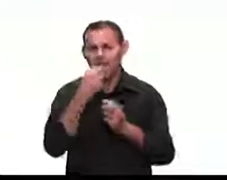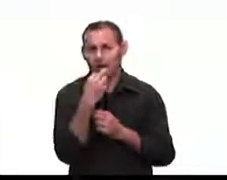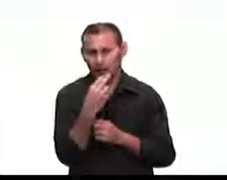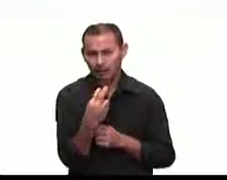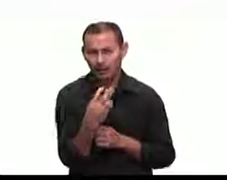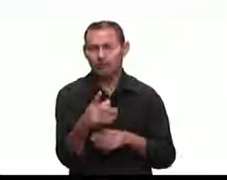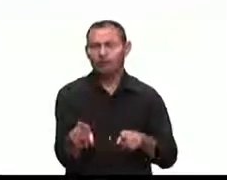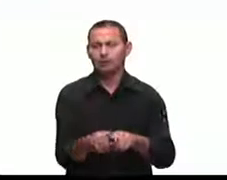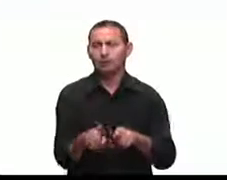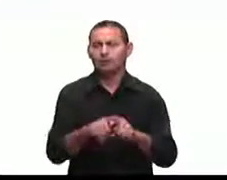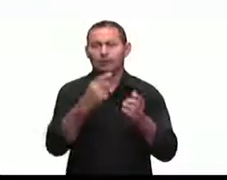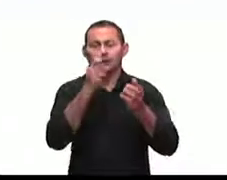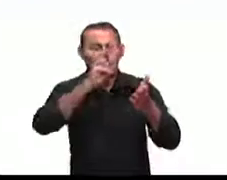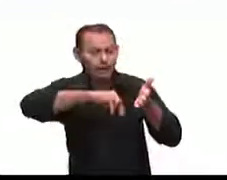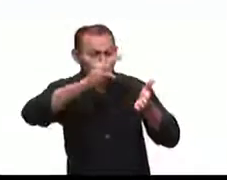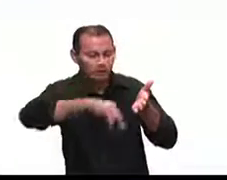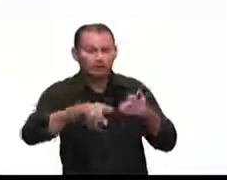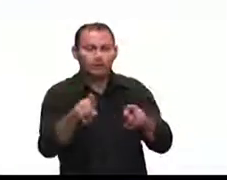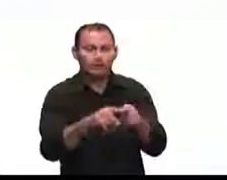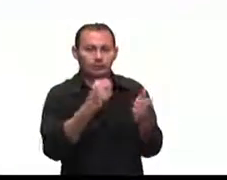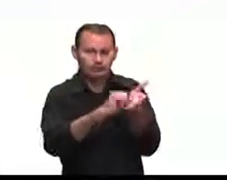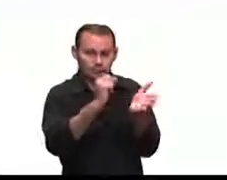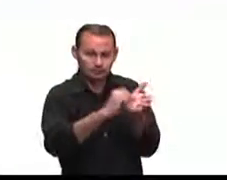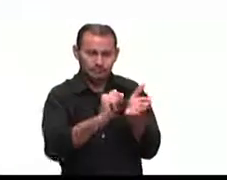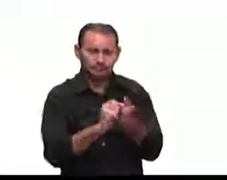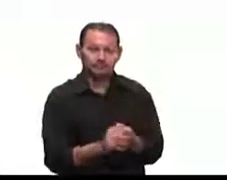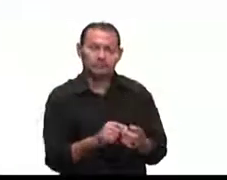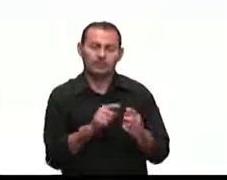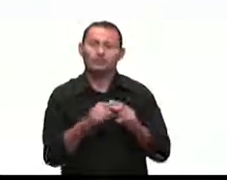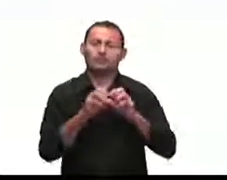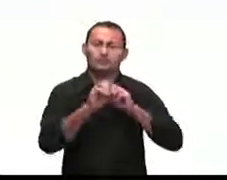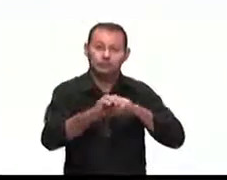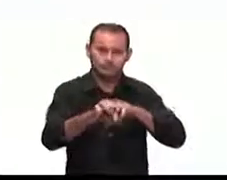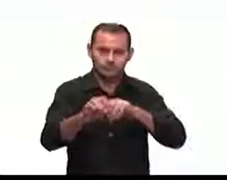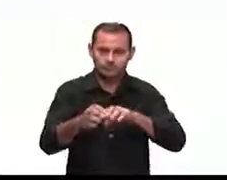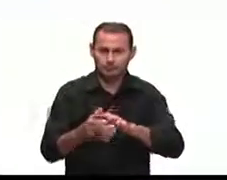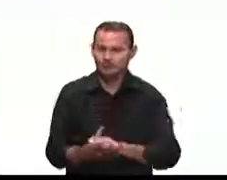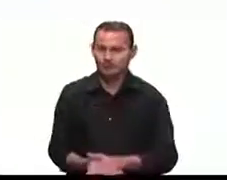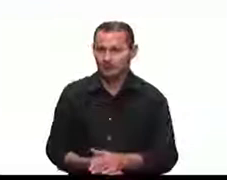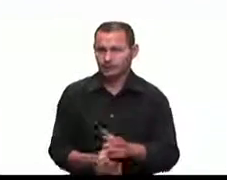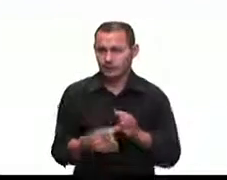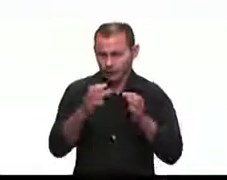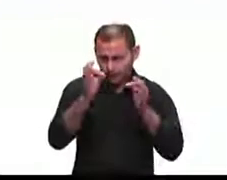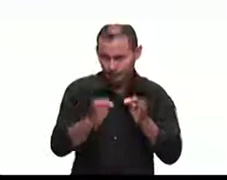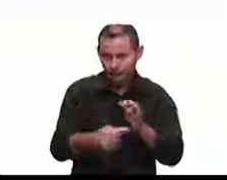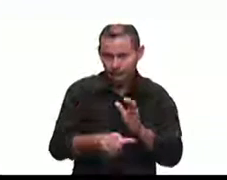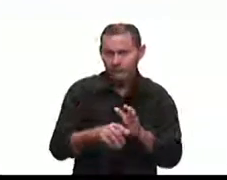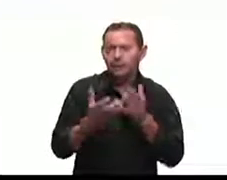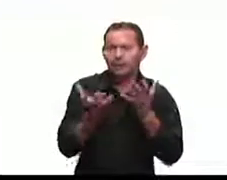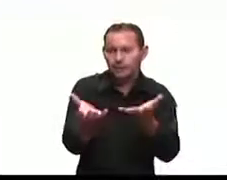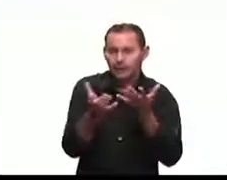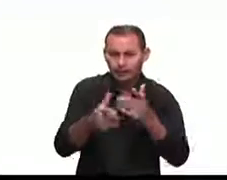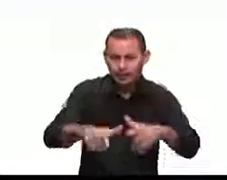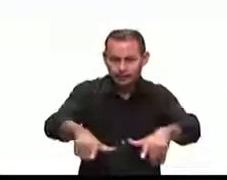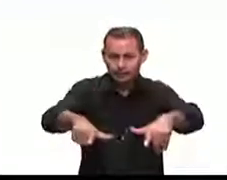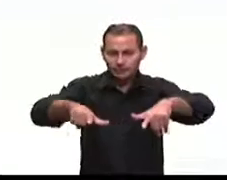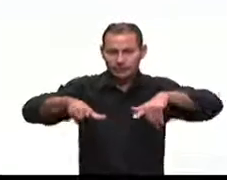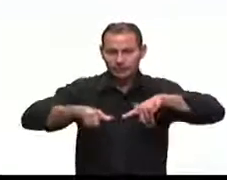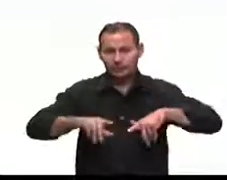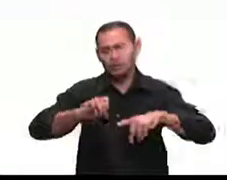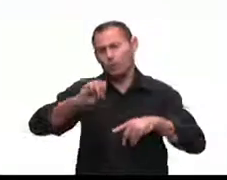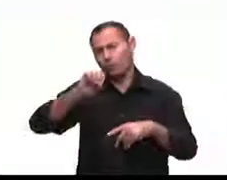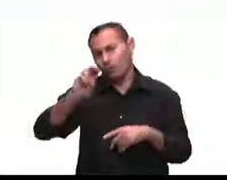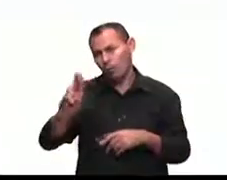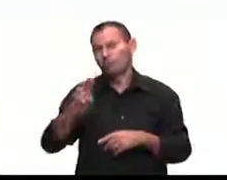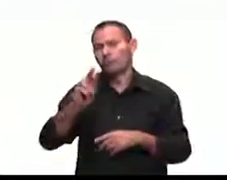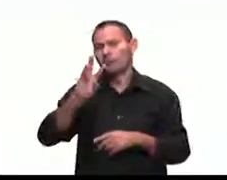leitura e escrita para finalidades educacionais, né? Então, quer uma certificação ou, de